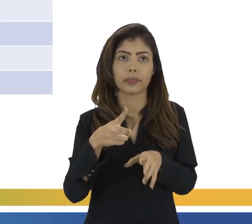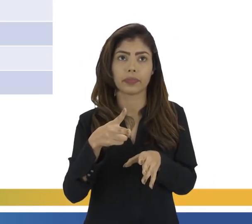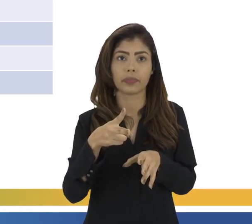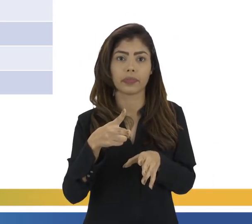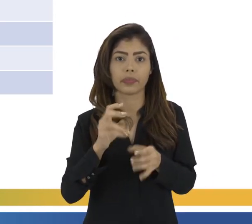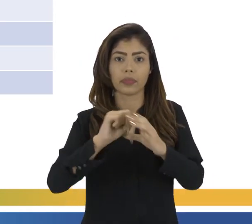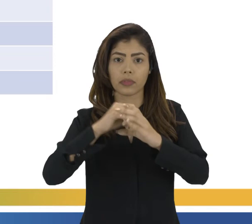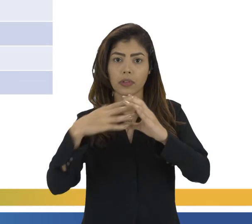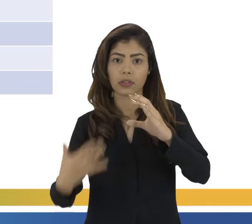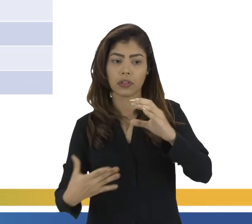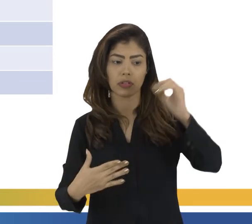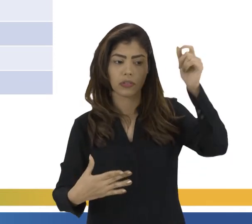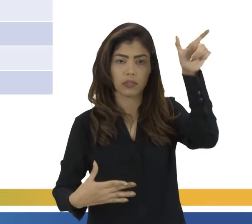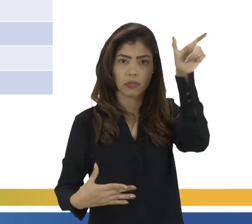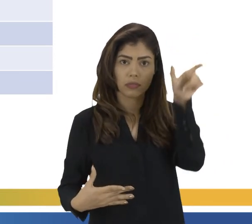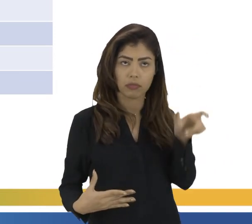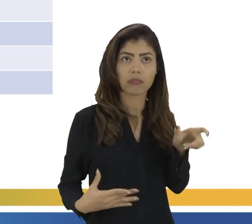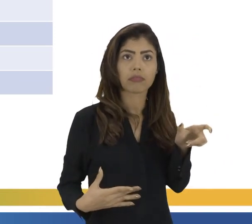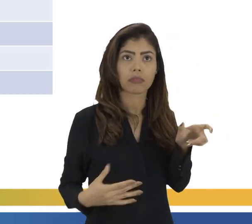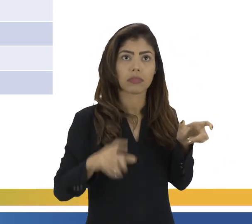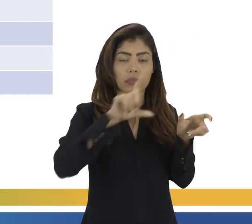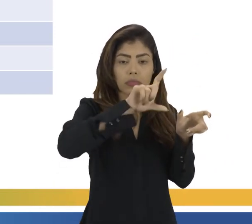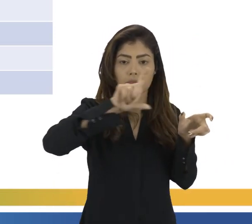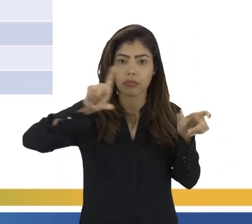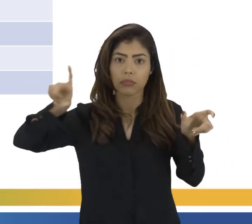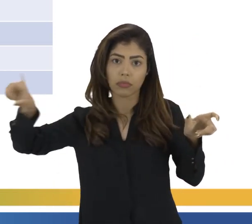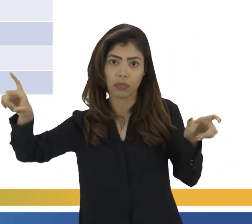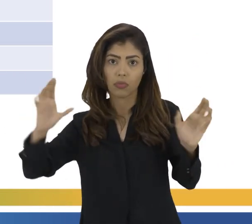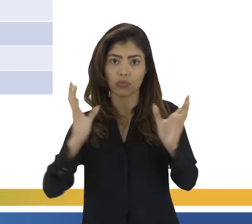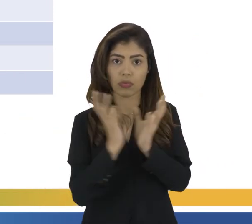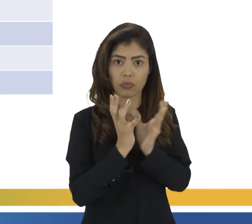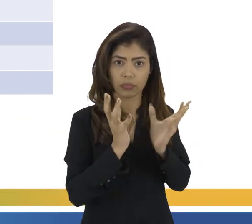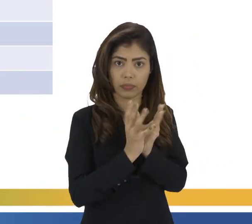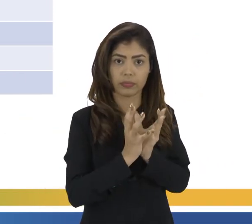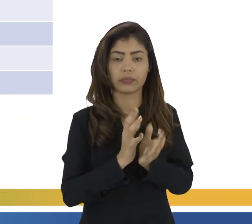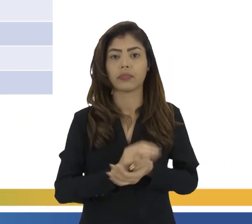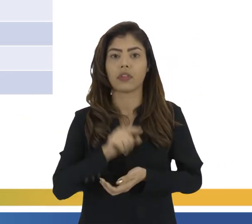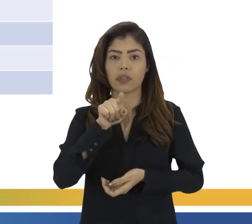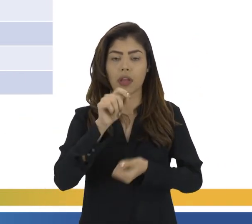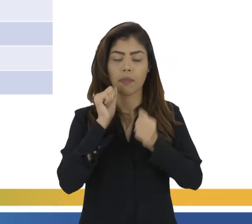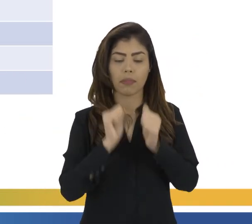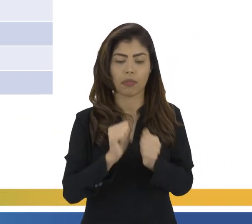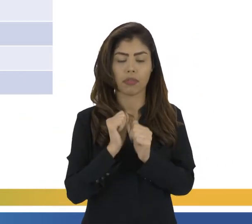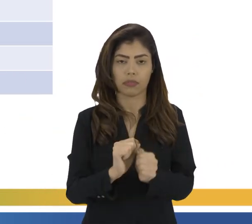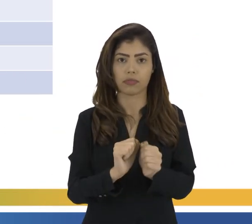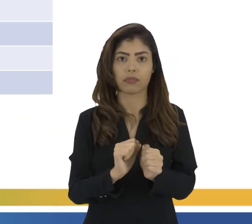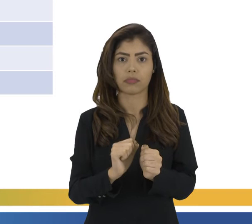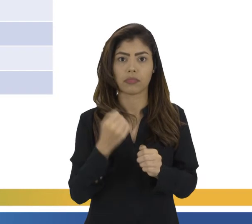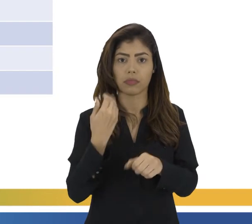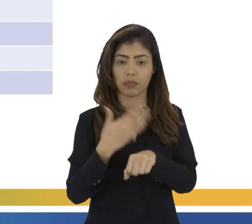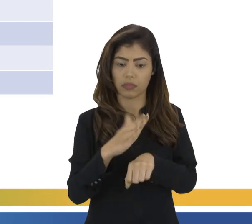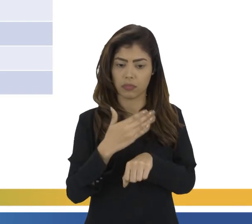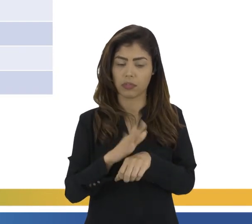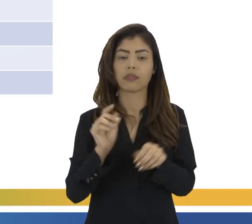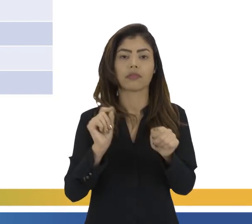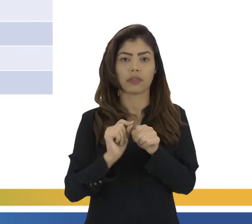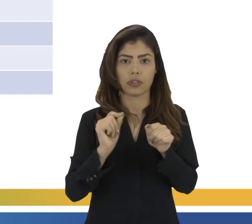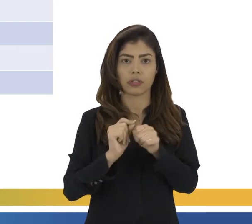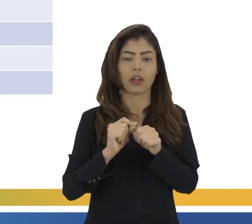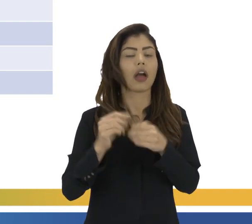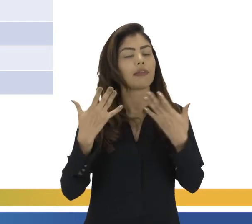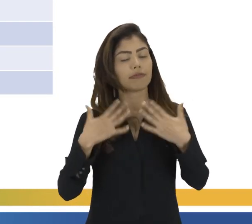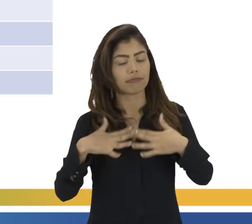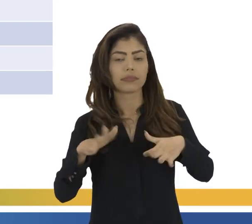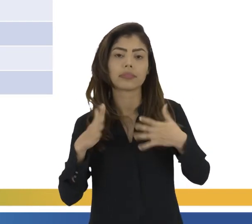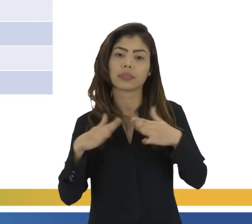as características e nas linhas nós temos aí os grupos. Então isso aí vocês podem construir, certo?